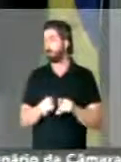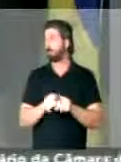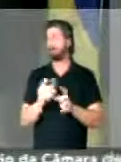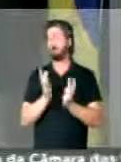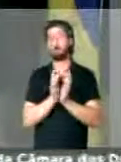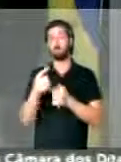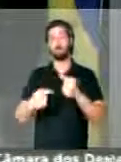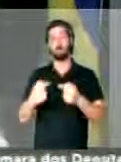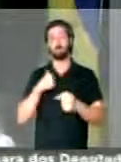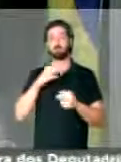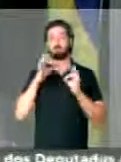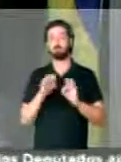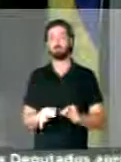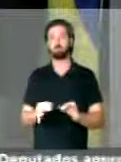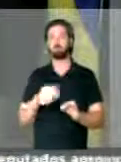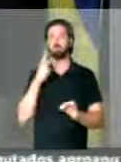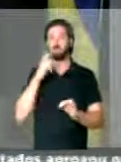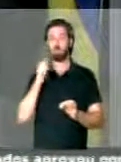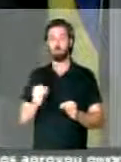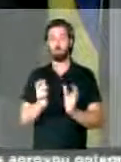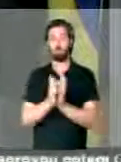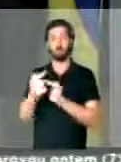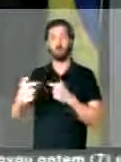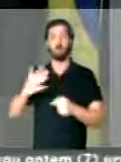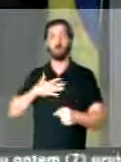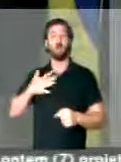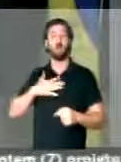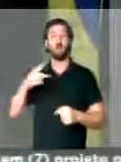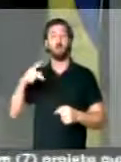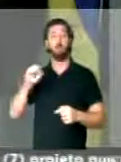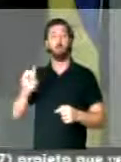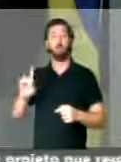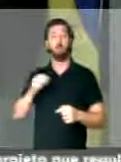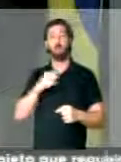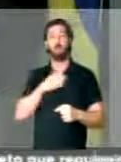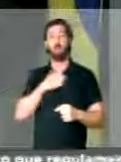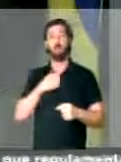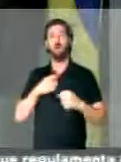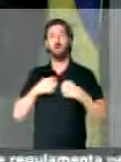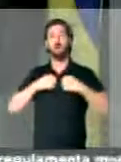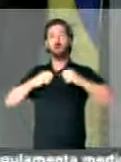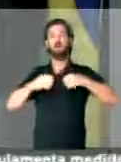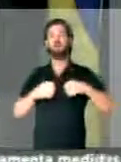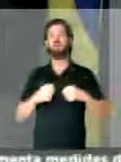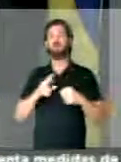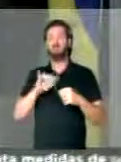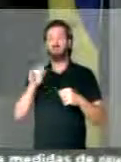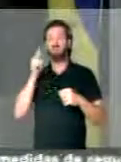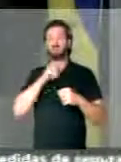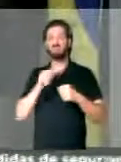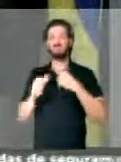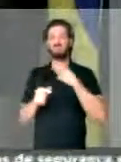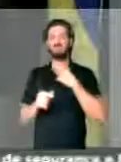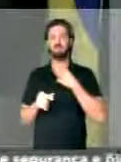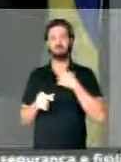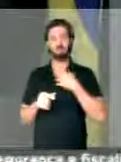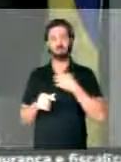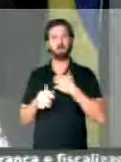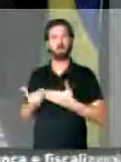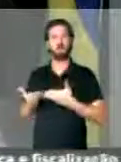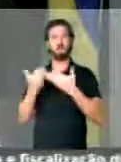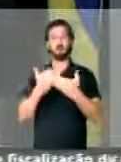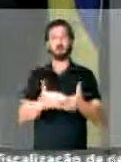E eu tenho certeza, já posso falar aqui pelo meu partido, pelo PSD, que podemos chegar dentro do nosso partido e levar as nossas